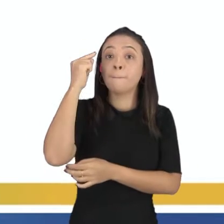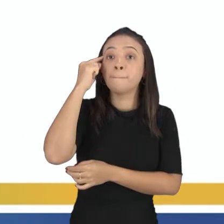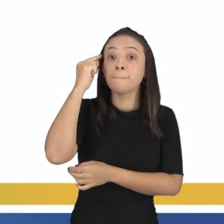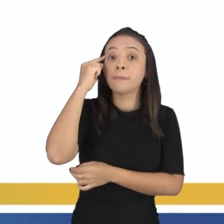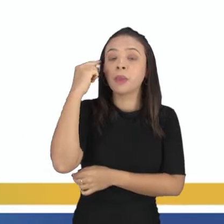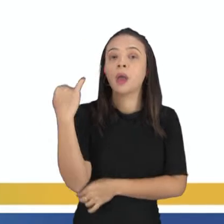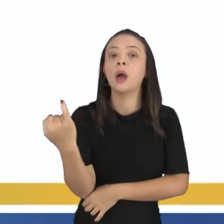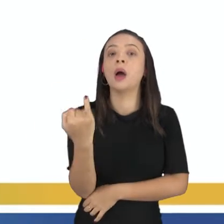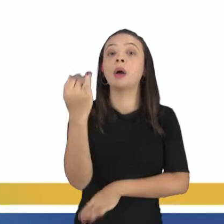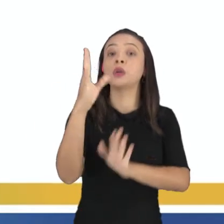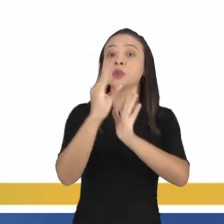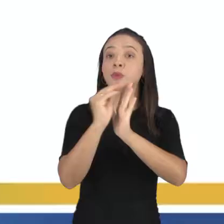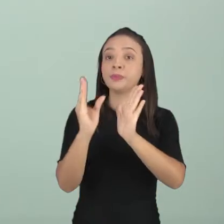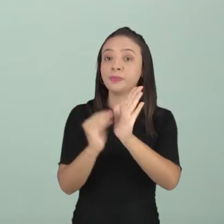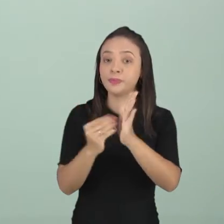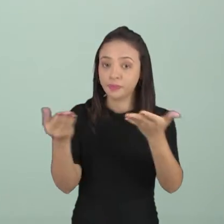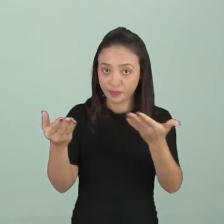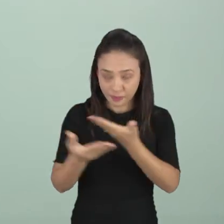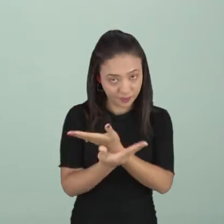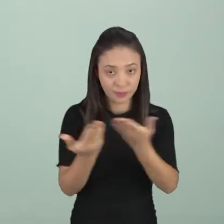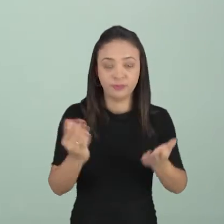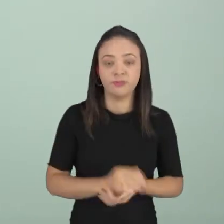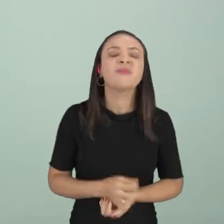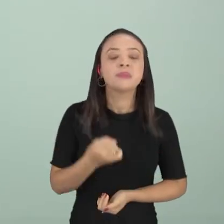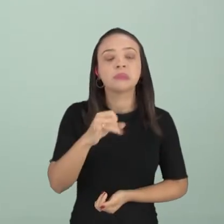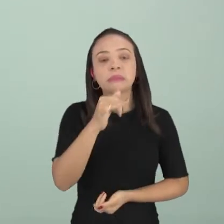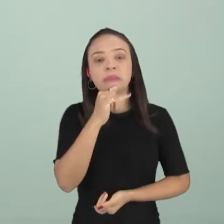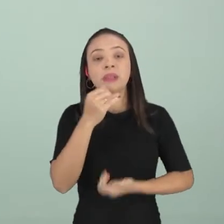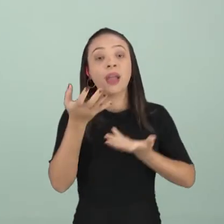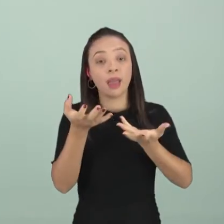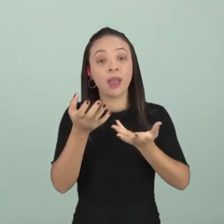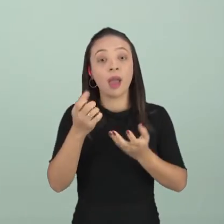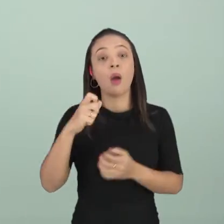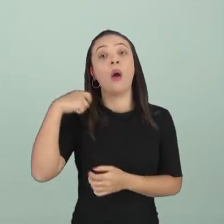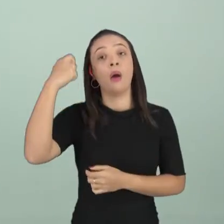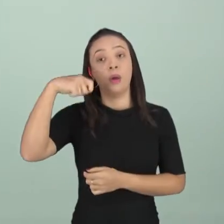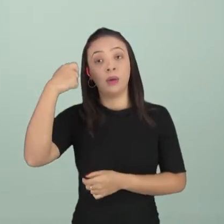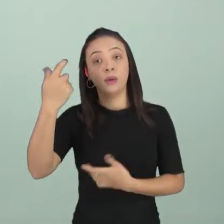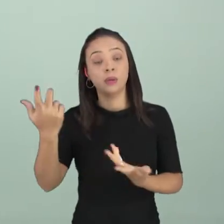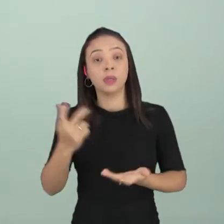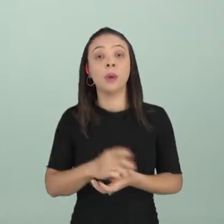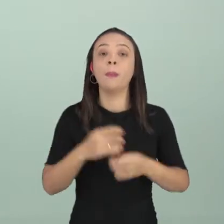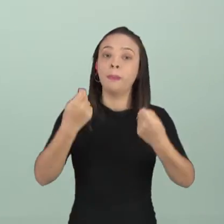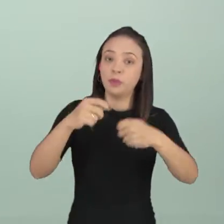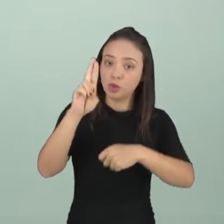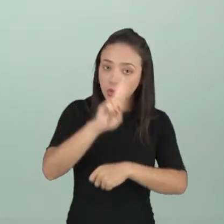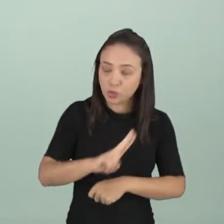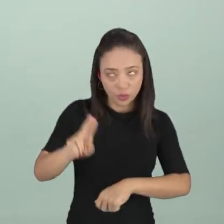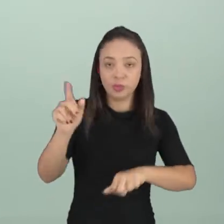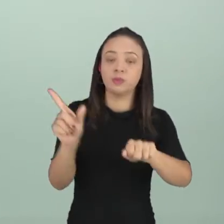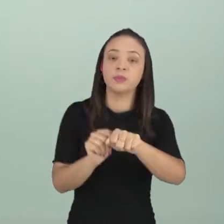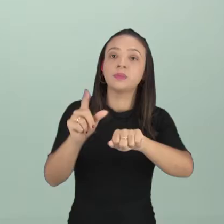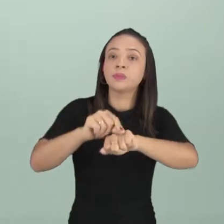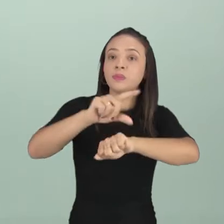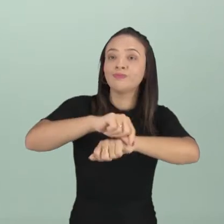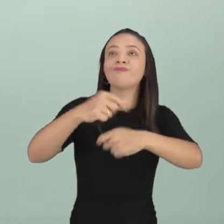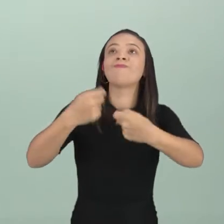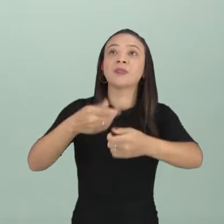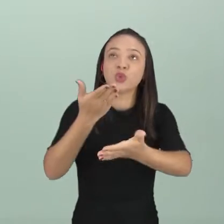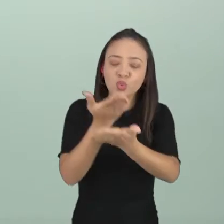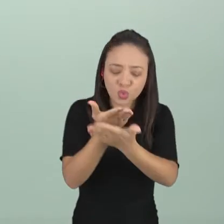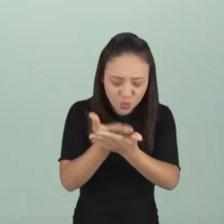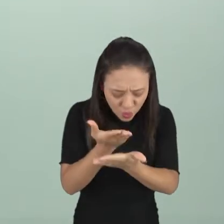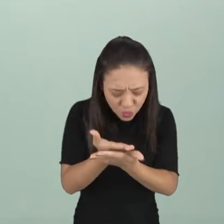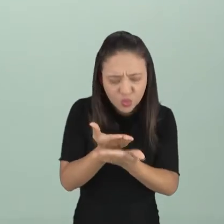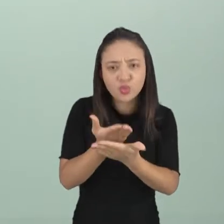importância desse conteúdo para você. Se você está afim de ser um advogado, vai trabalhar com argumentação. Então, tem que estudar mais